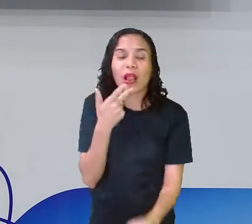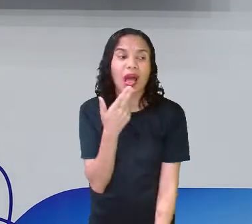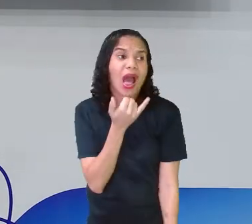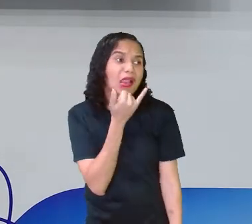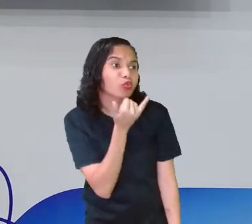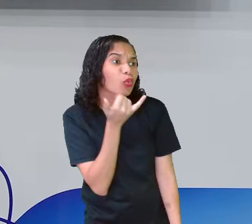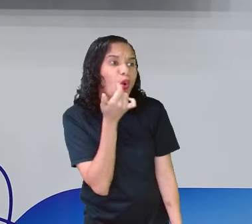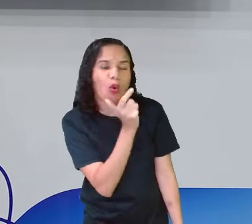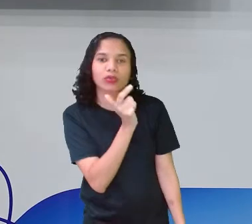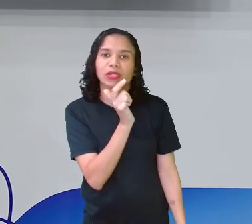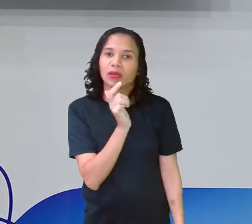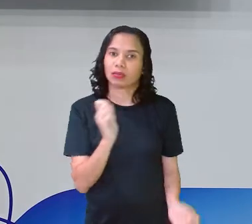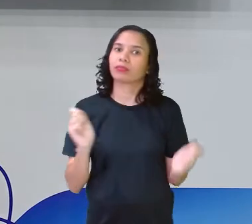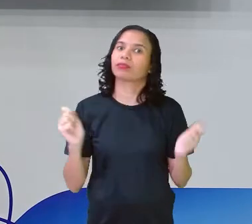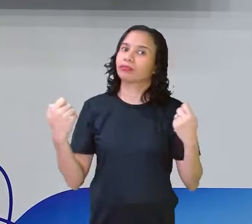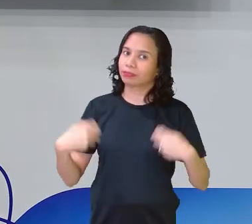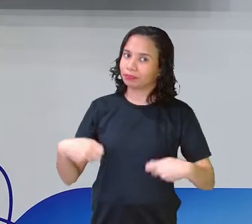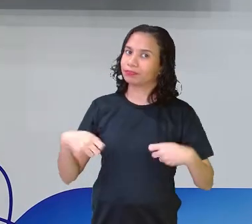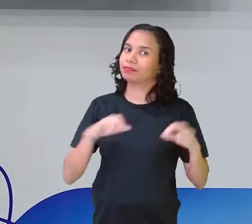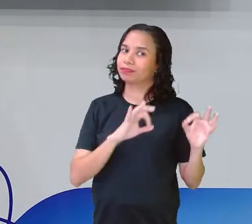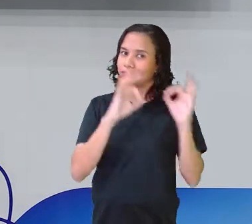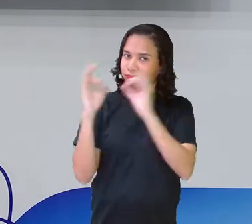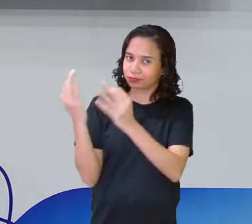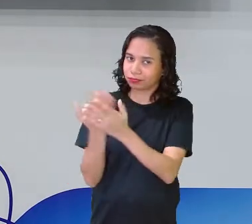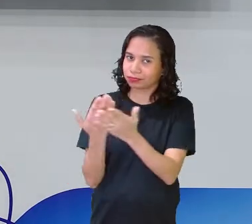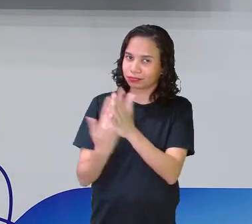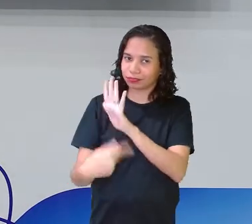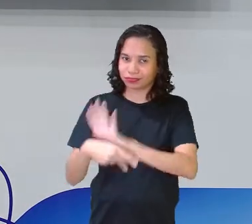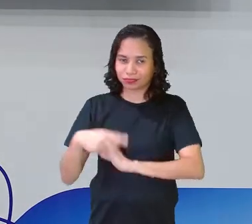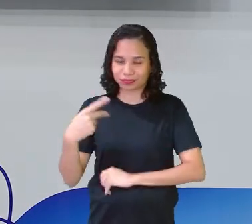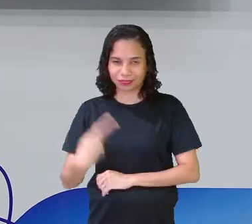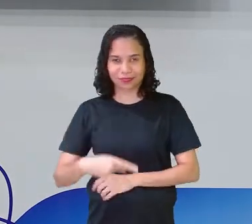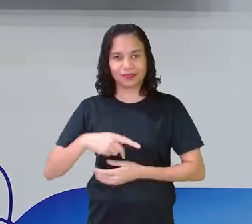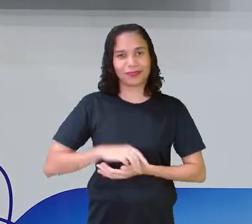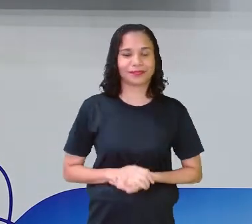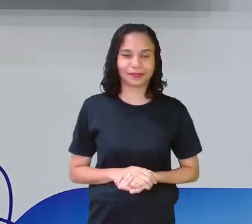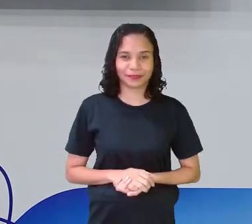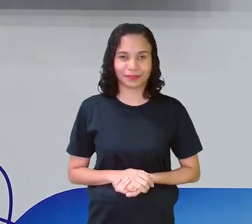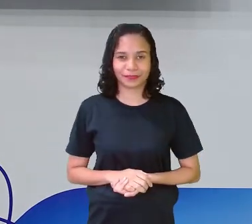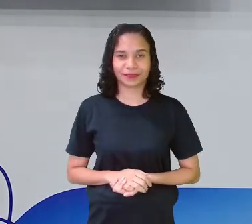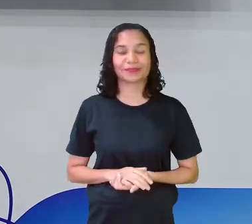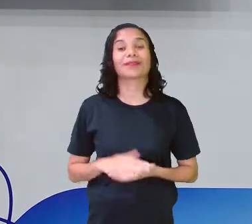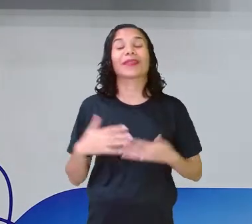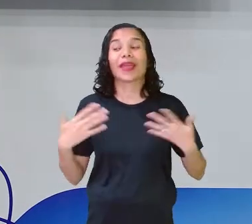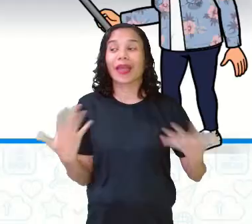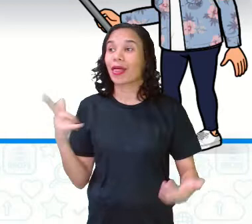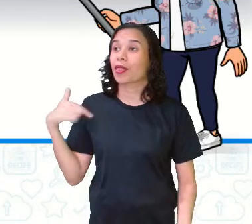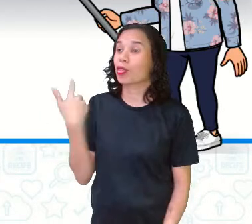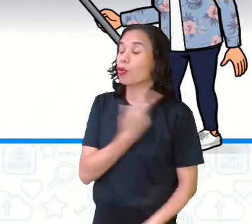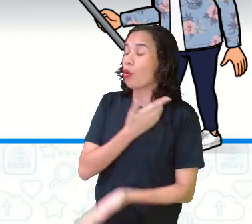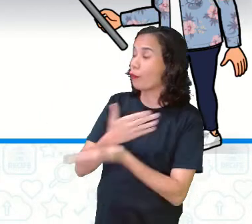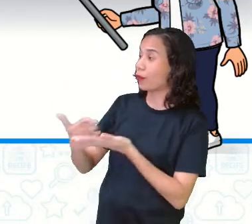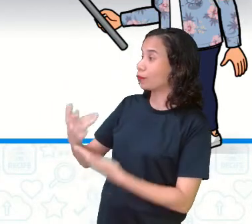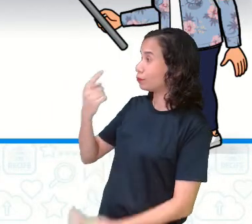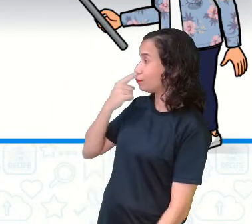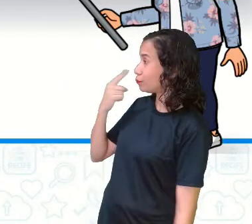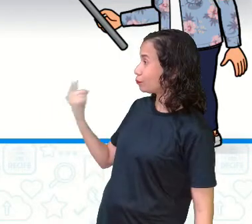desculpa para não acompanhar as aulas do Educa Recife. A gente vai